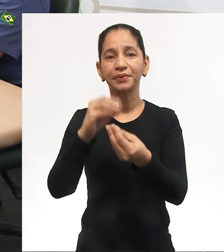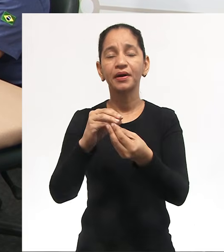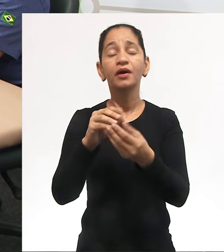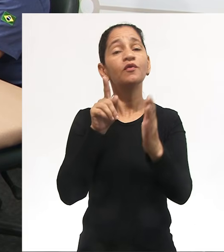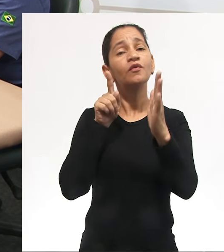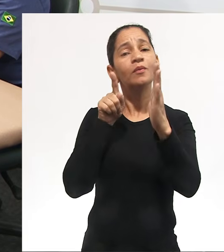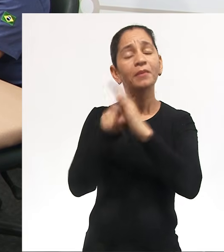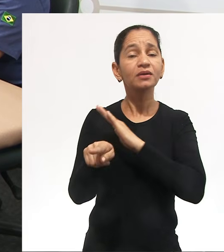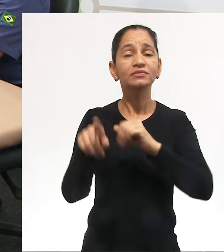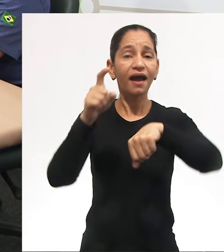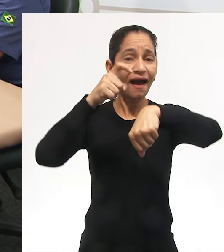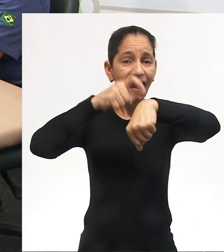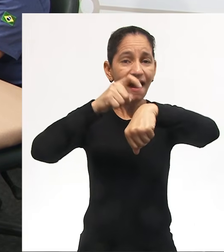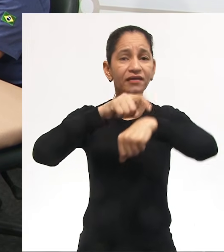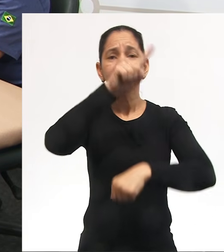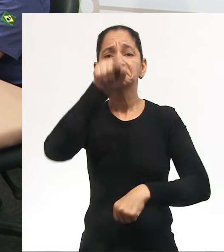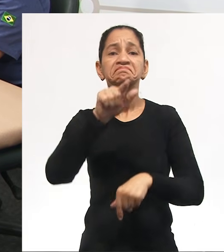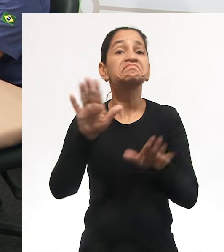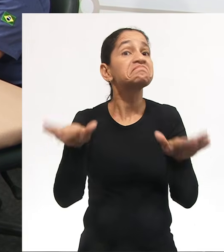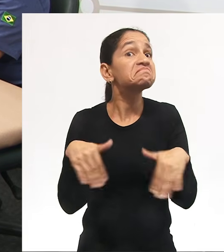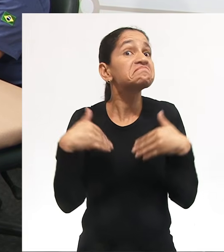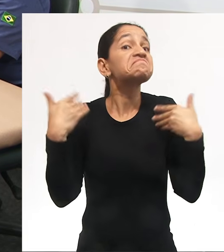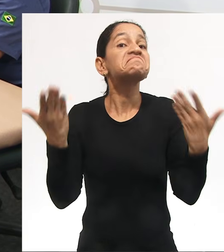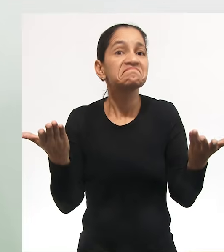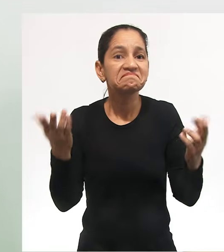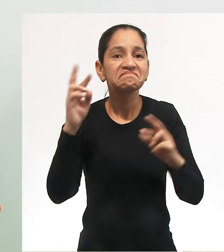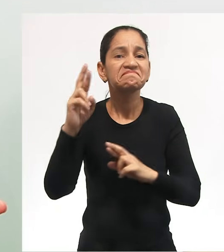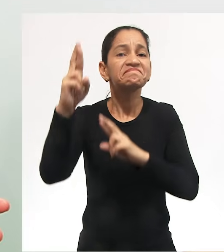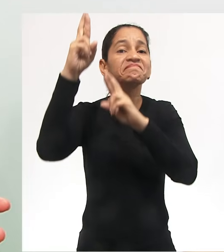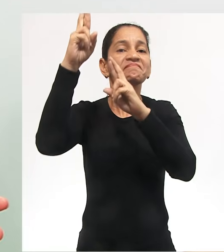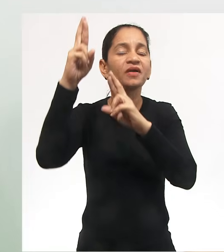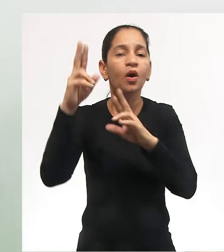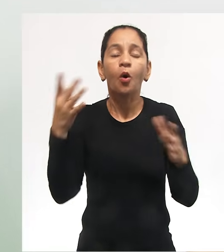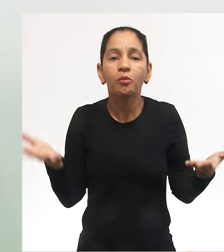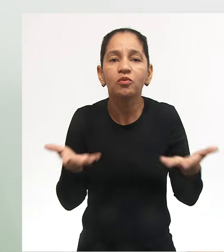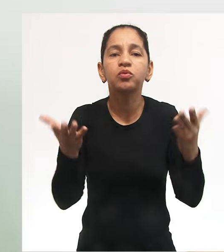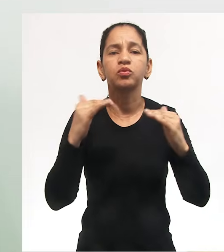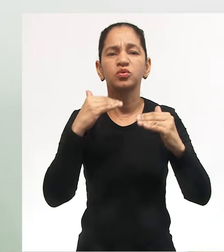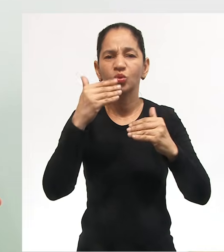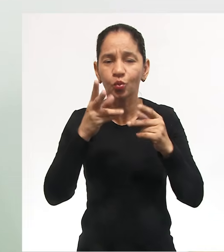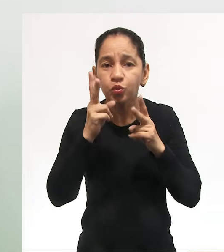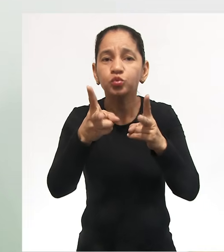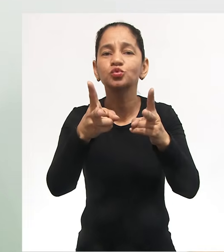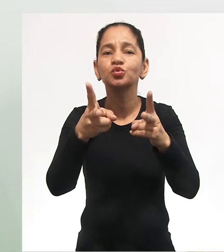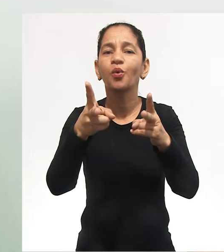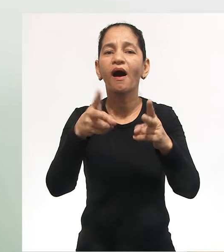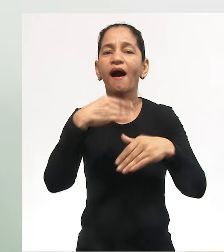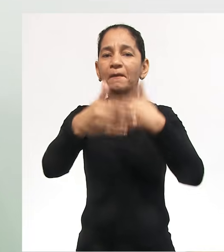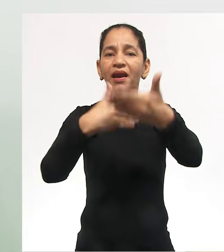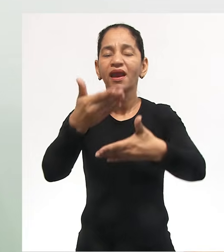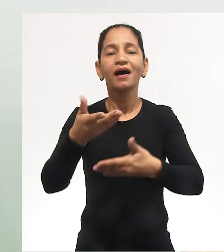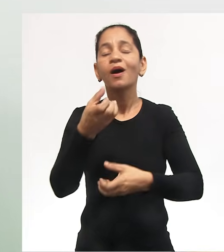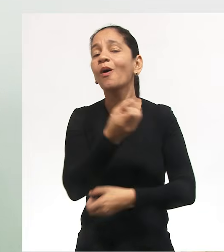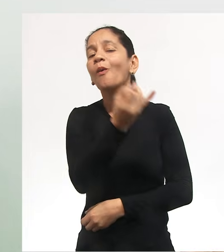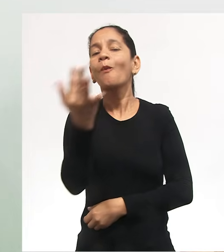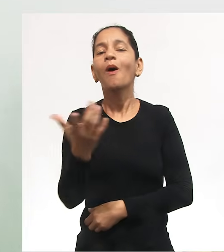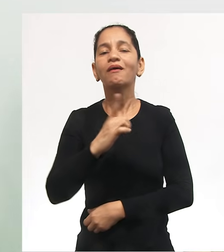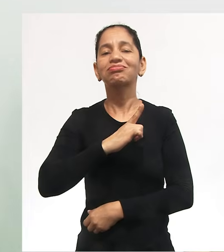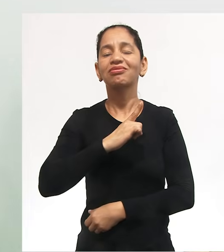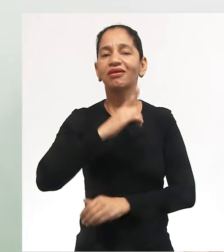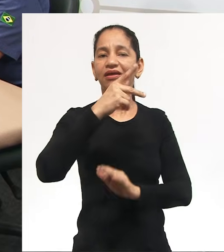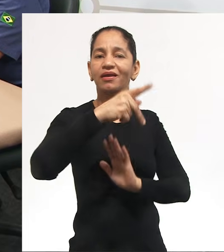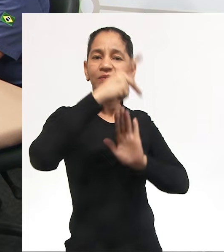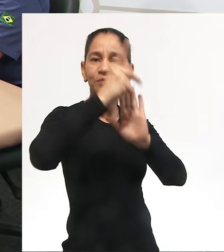caminhar para a finalização, vou te perguntar, e agora, qual é o seu esperançar? O que te move a seguir à frente? Quais são